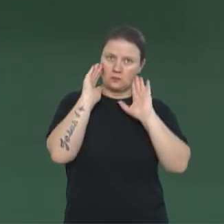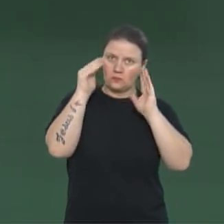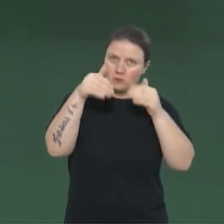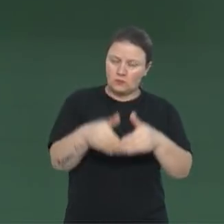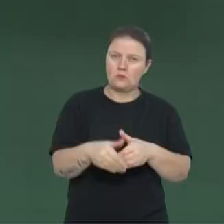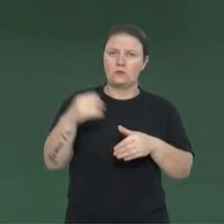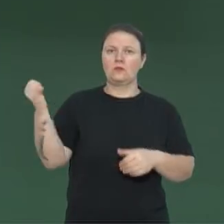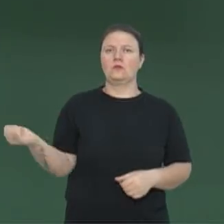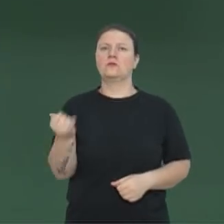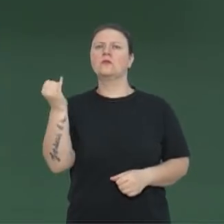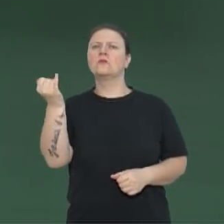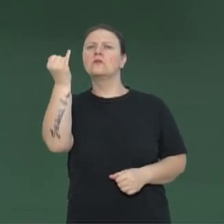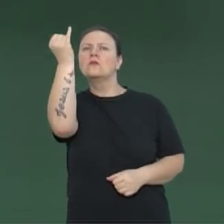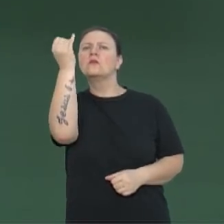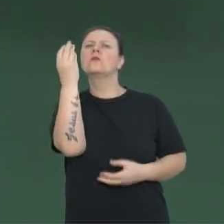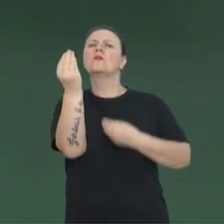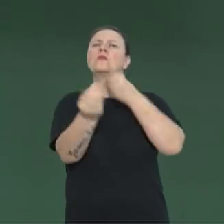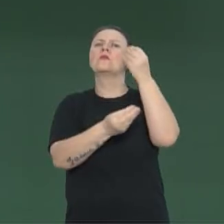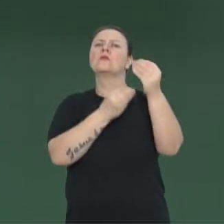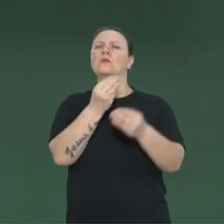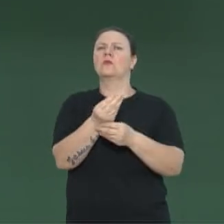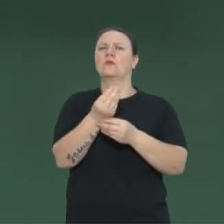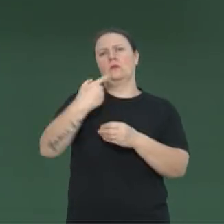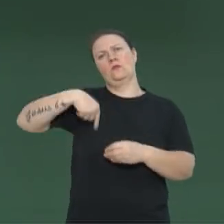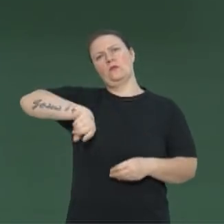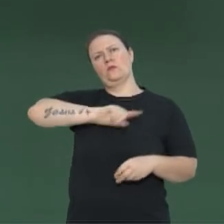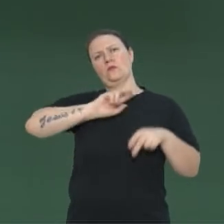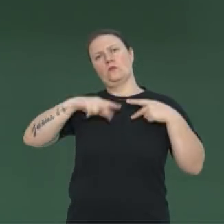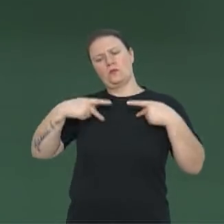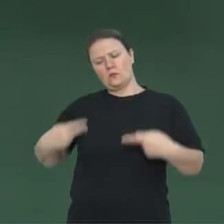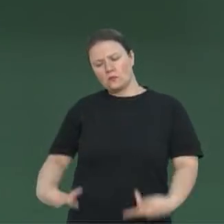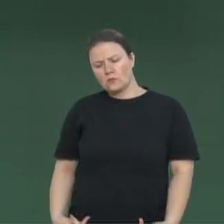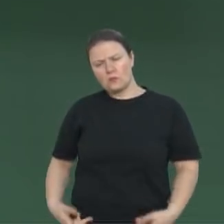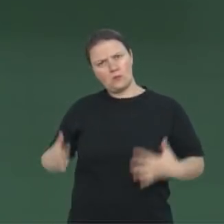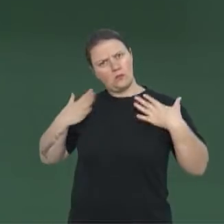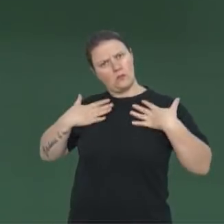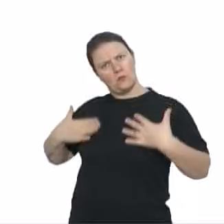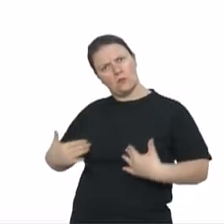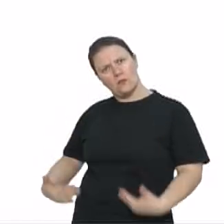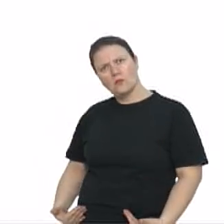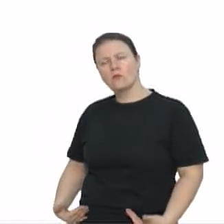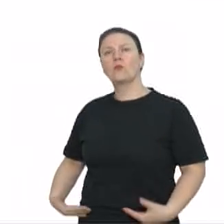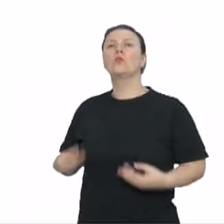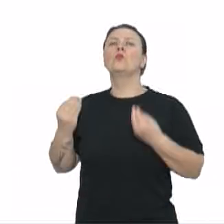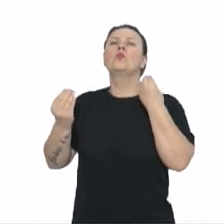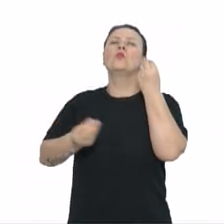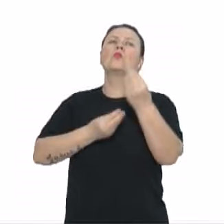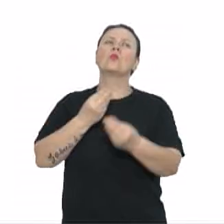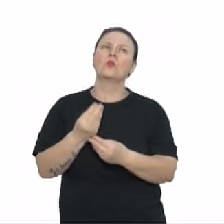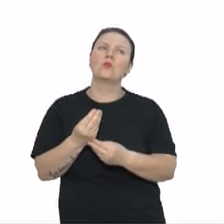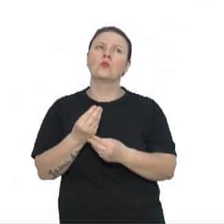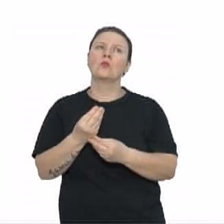um pouquinho de como é o nosso corpo humano. Olhem isso. O corpo é